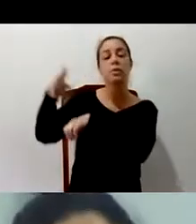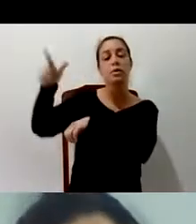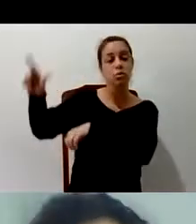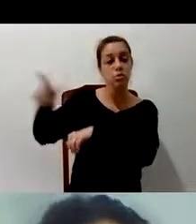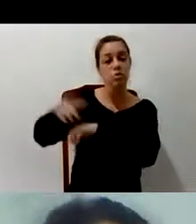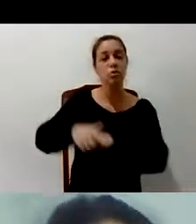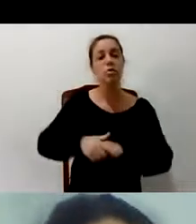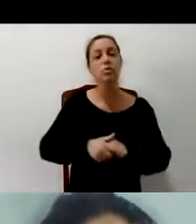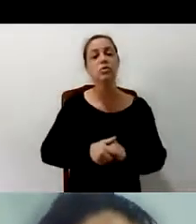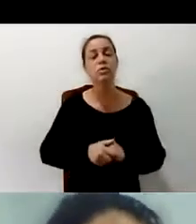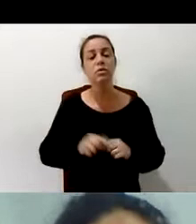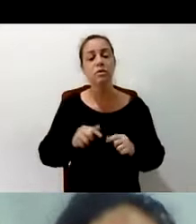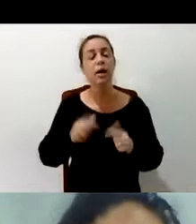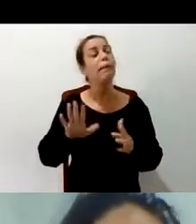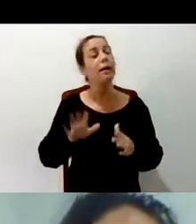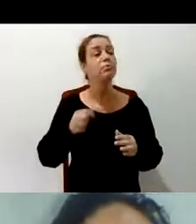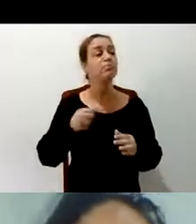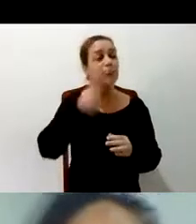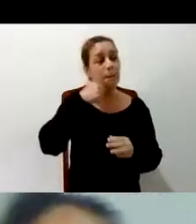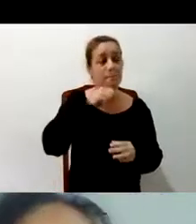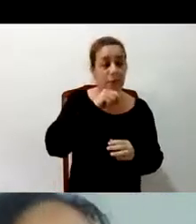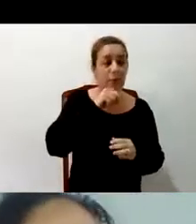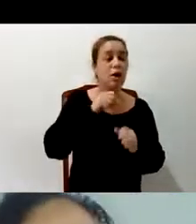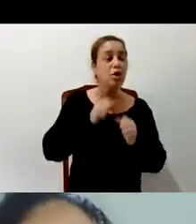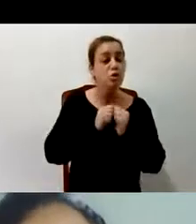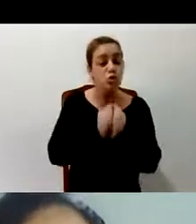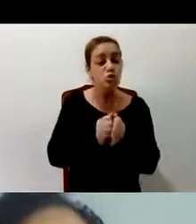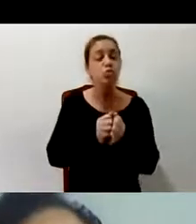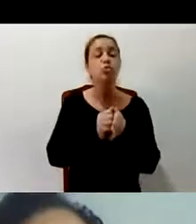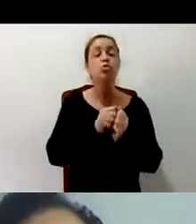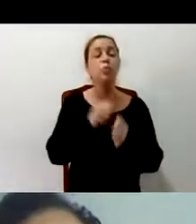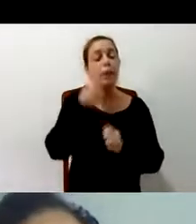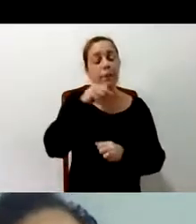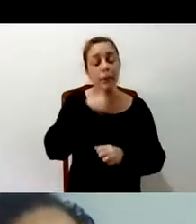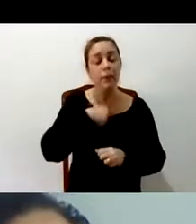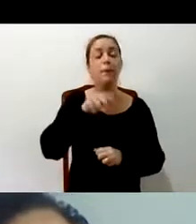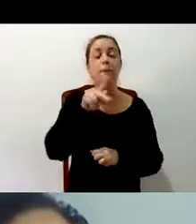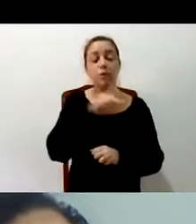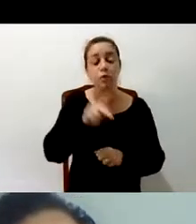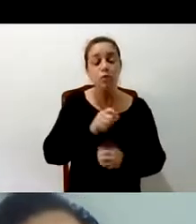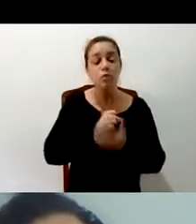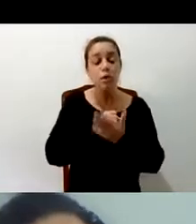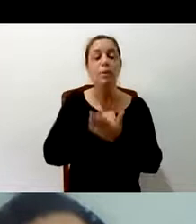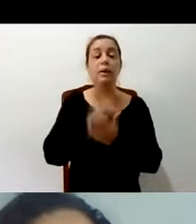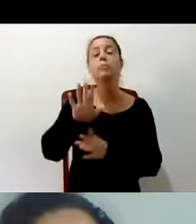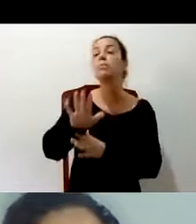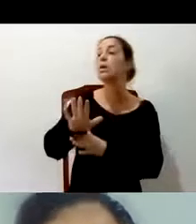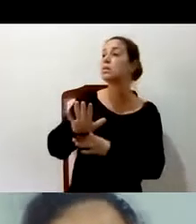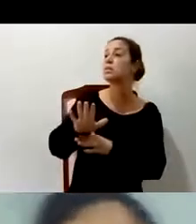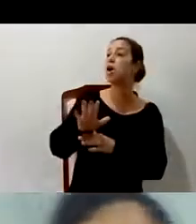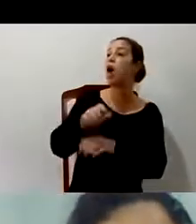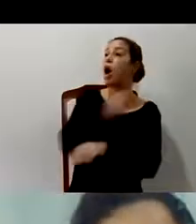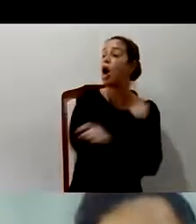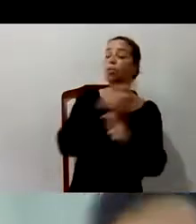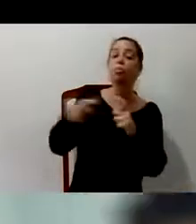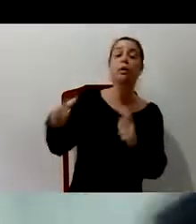a sorte de ter a mãe professora, que acompanhou, que orientou. Agora, qual é a realidade da maior parte dos nossos